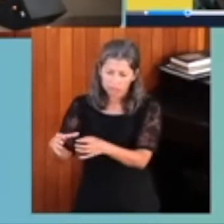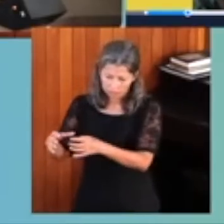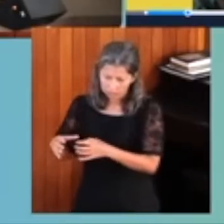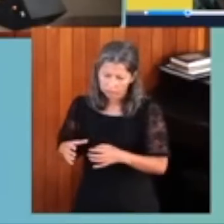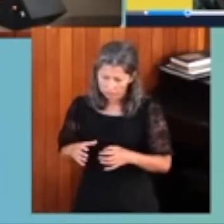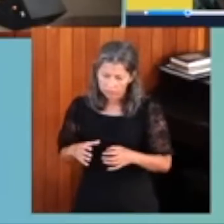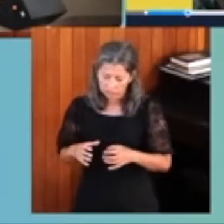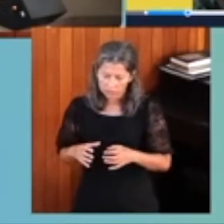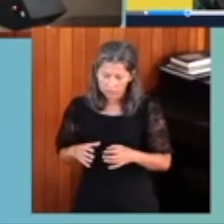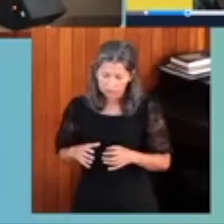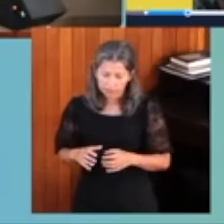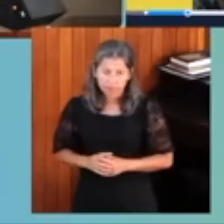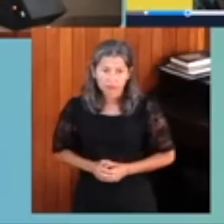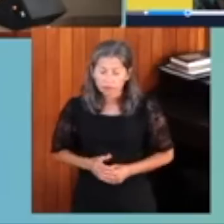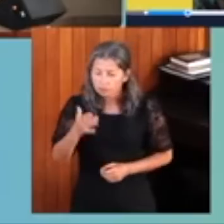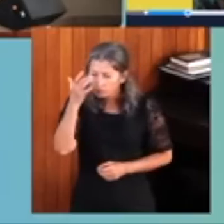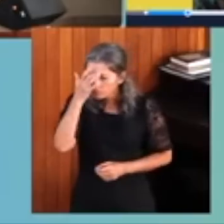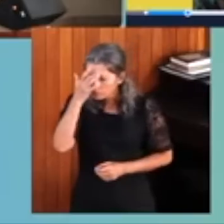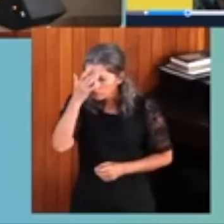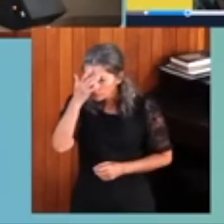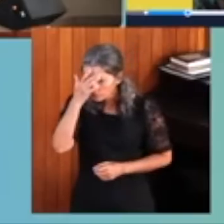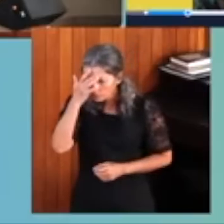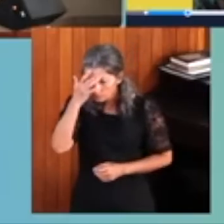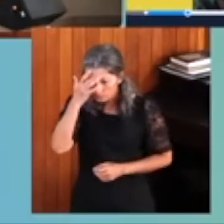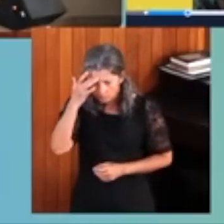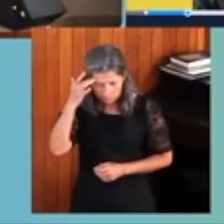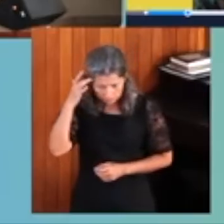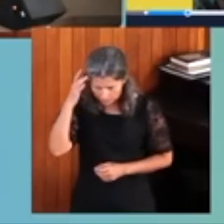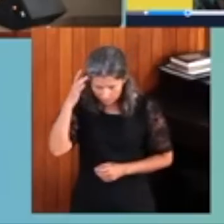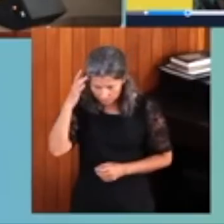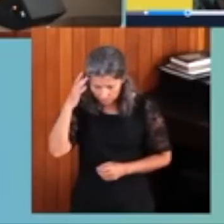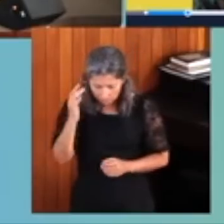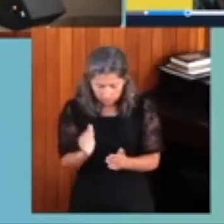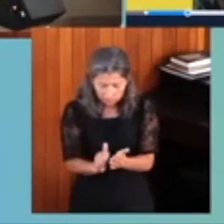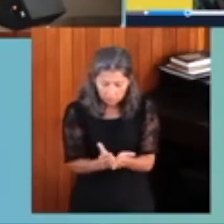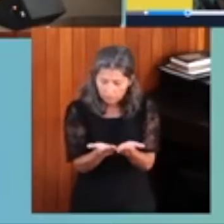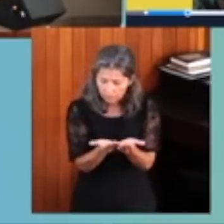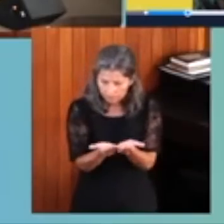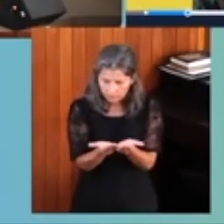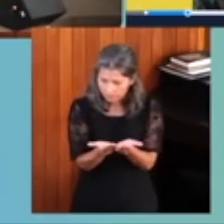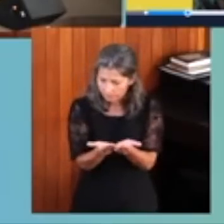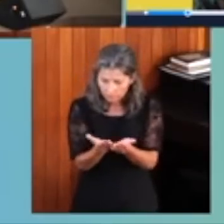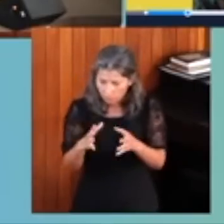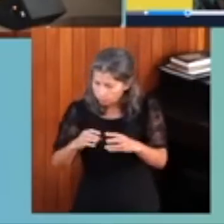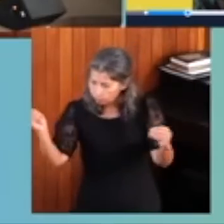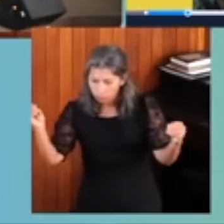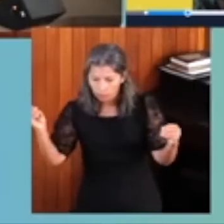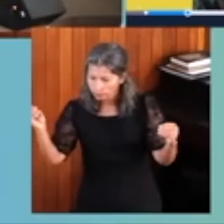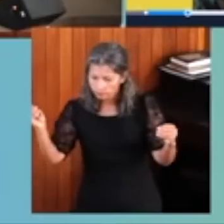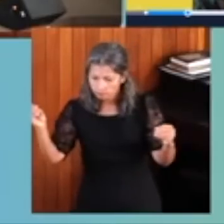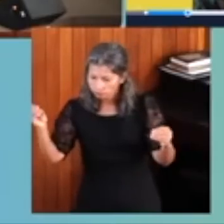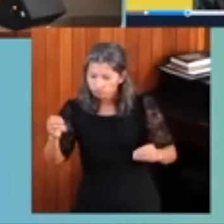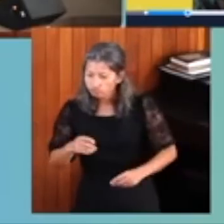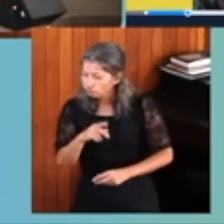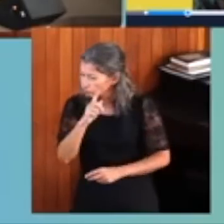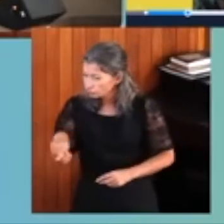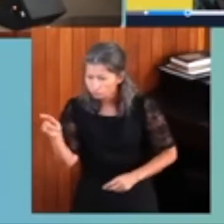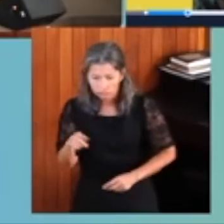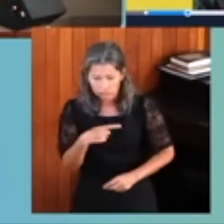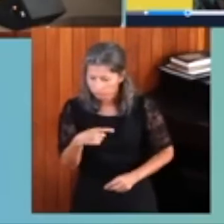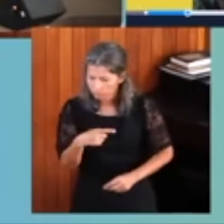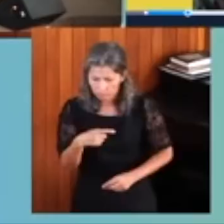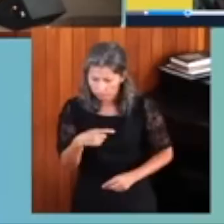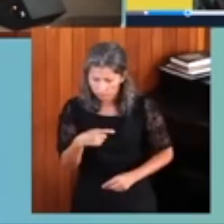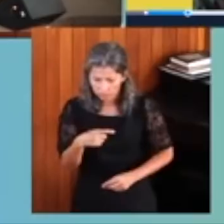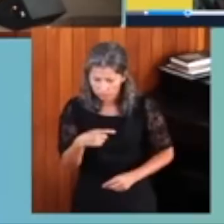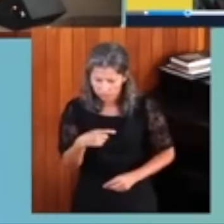povo de Deus não tinha mais acesso à Bíblia, em que a mensagem que era pura começa a se corromper. Lembra de Pérgamo? No período do decreto